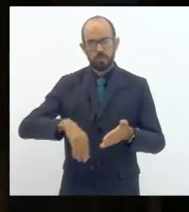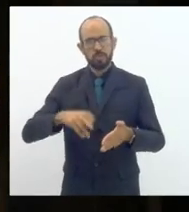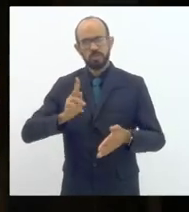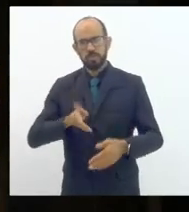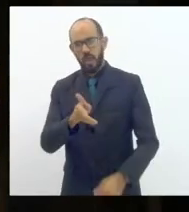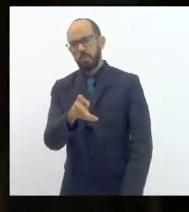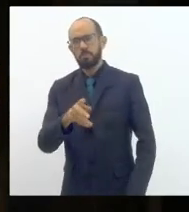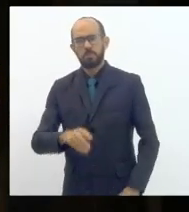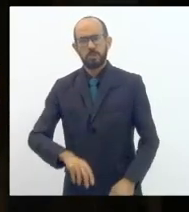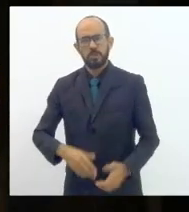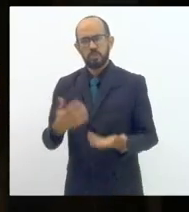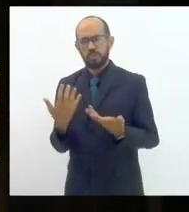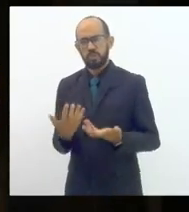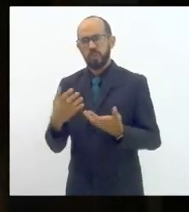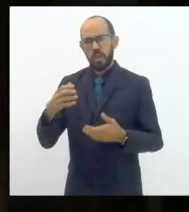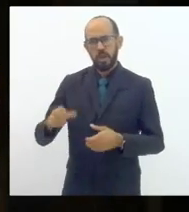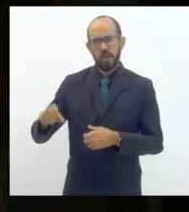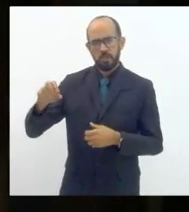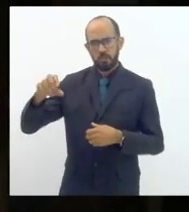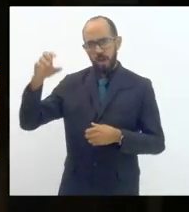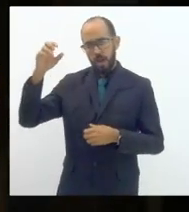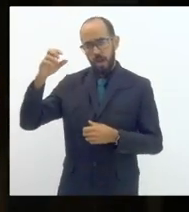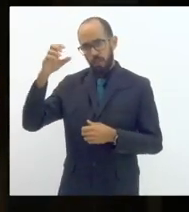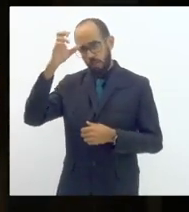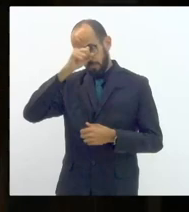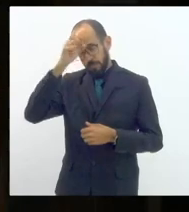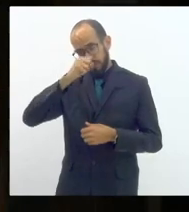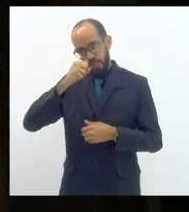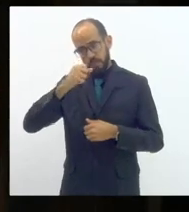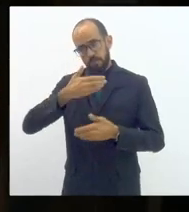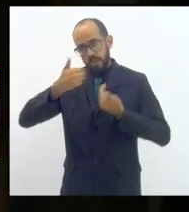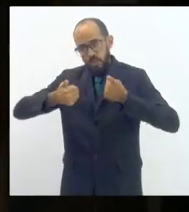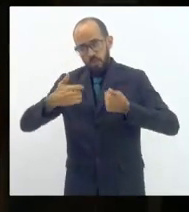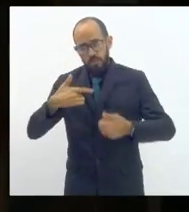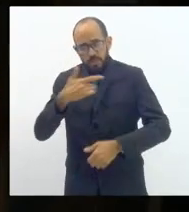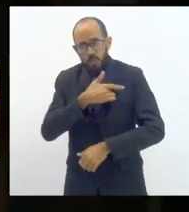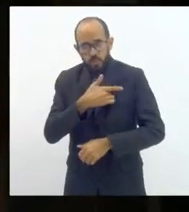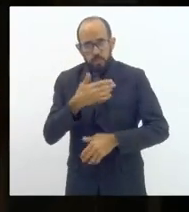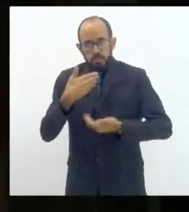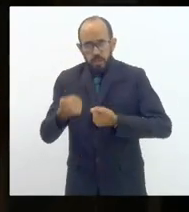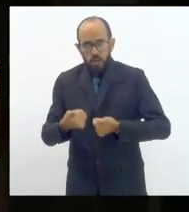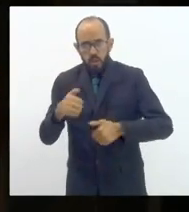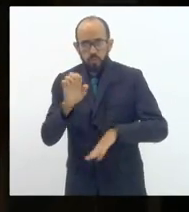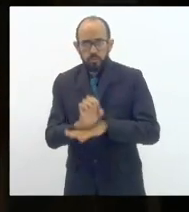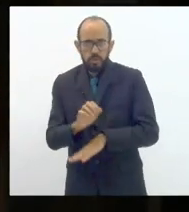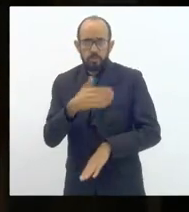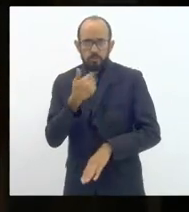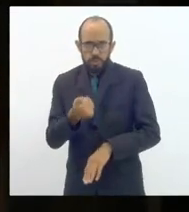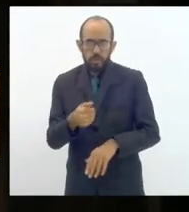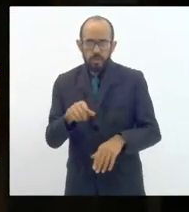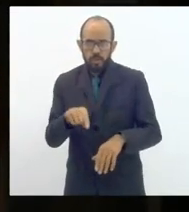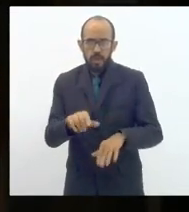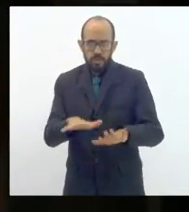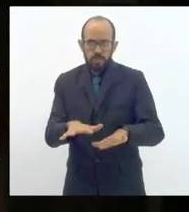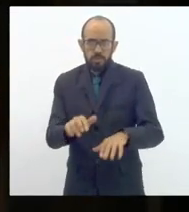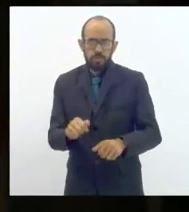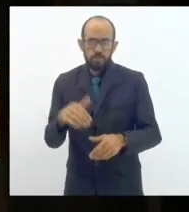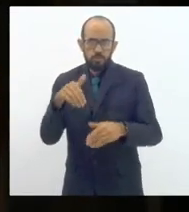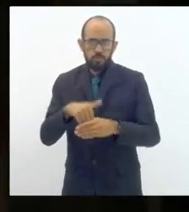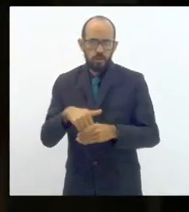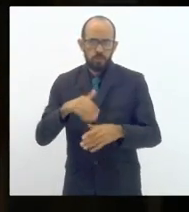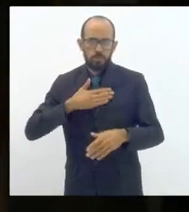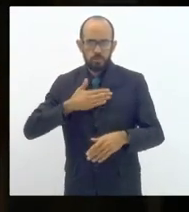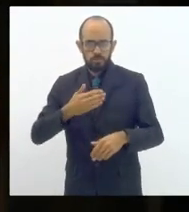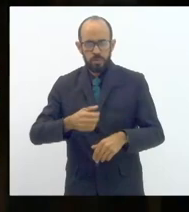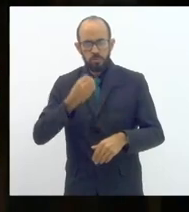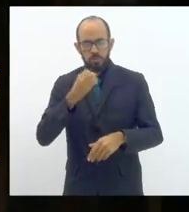sempre. A gente quer uma educação melhor, a gente quer uma saúde melhor, a gente quer um estado melhor pra gente. E é isso, gente. Vota em mim. Boa